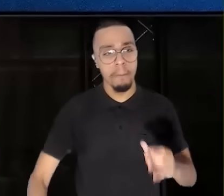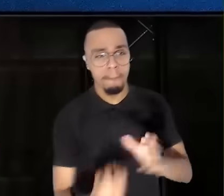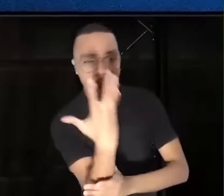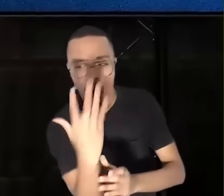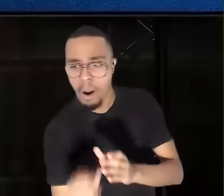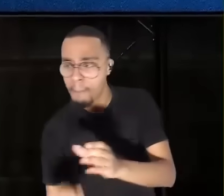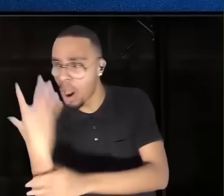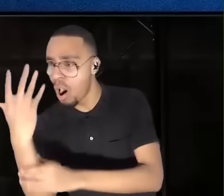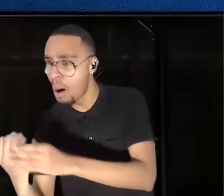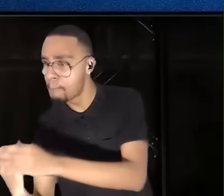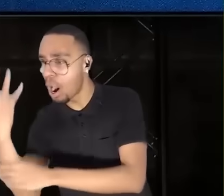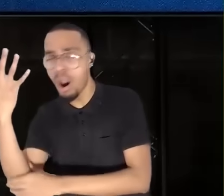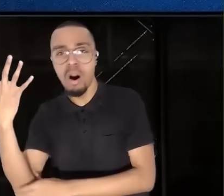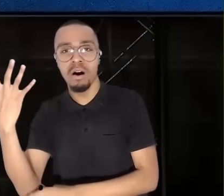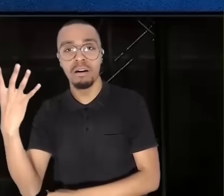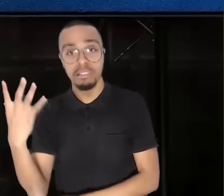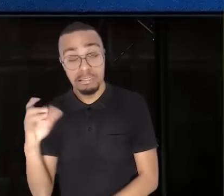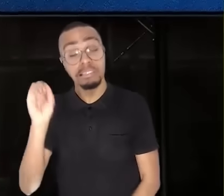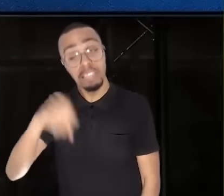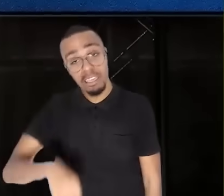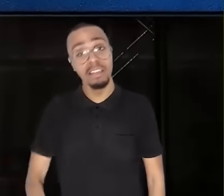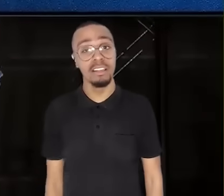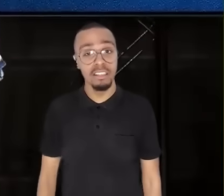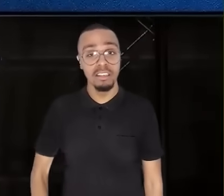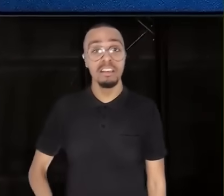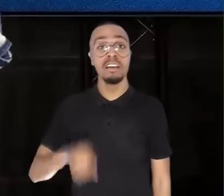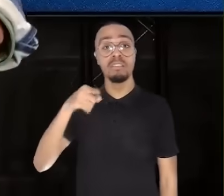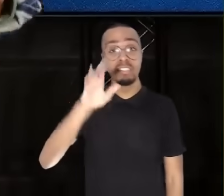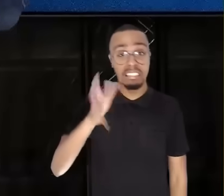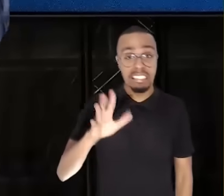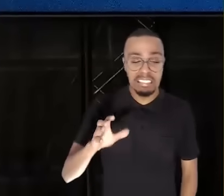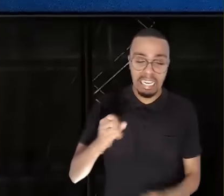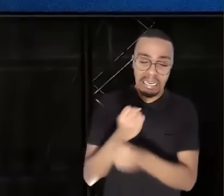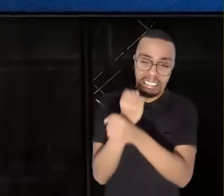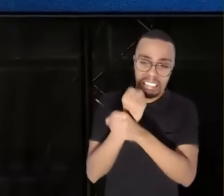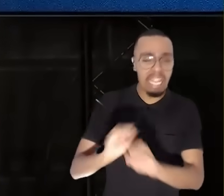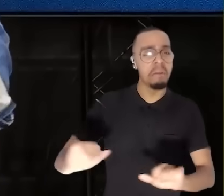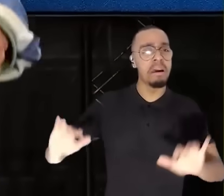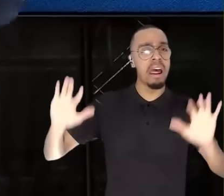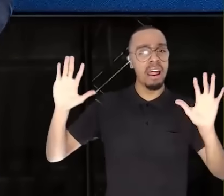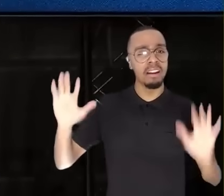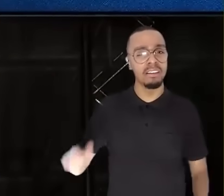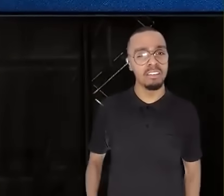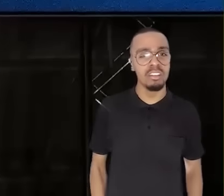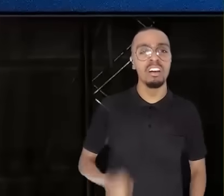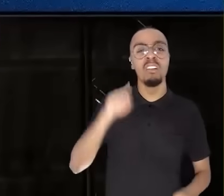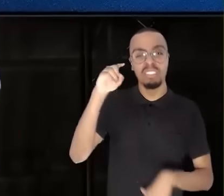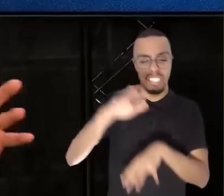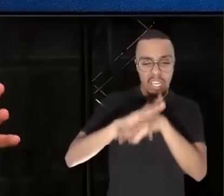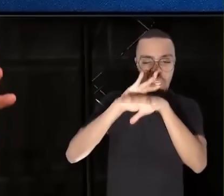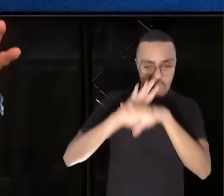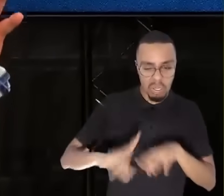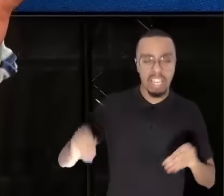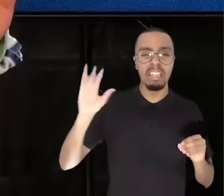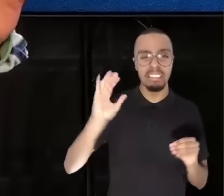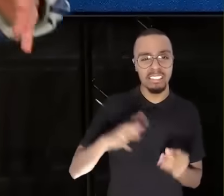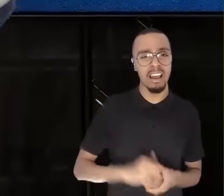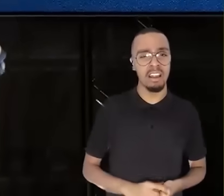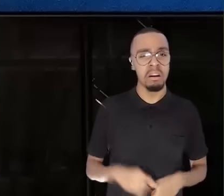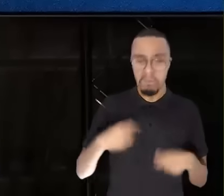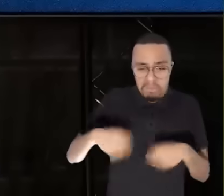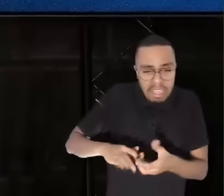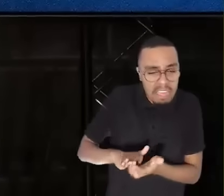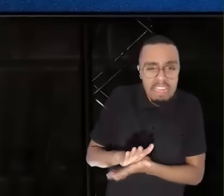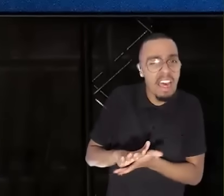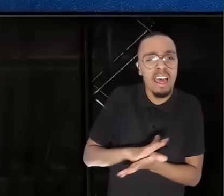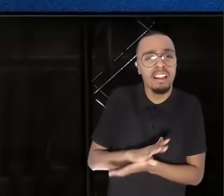já é liberto, você já é transformado, você já é restaurado, você não precisa de mais nada. Aí você